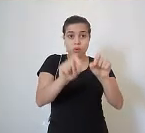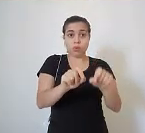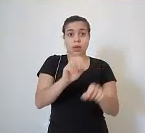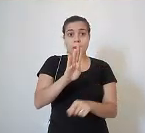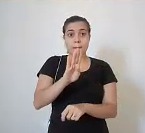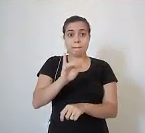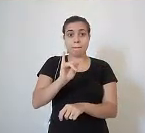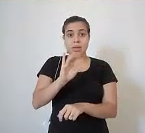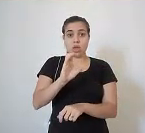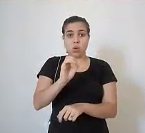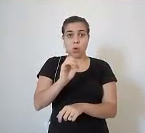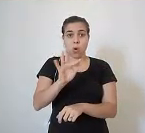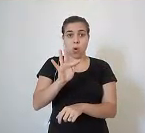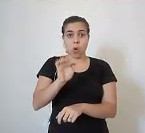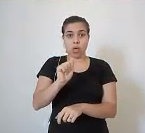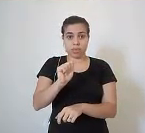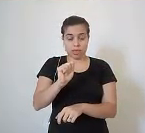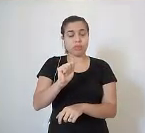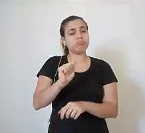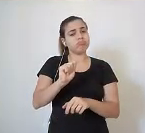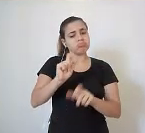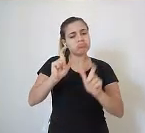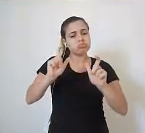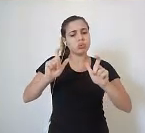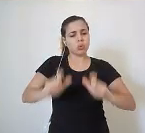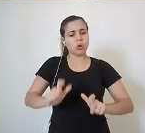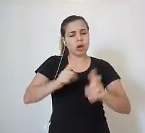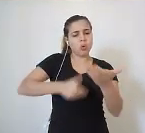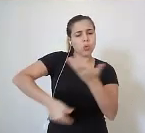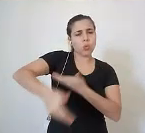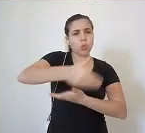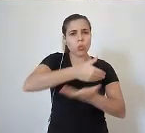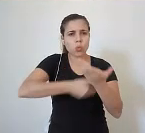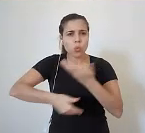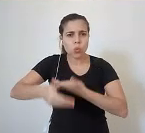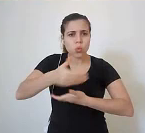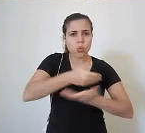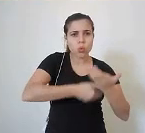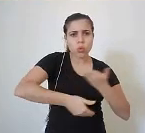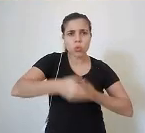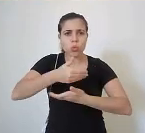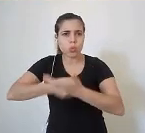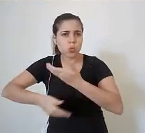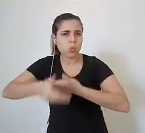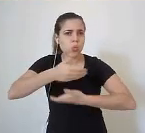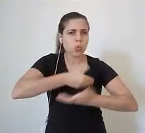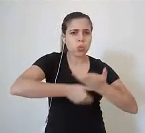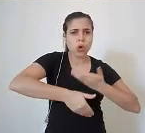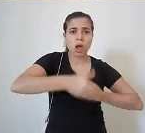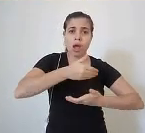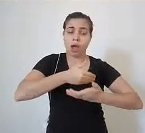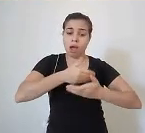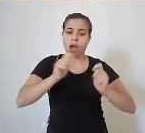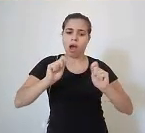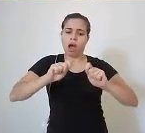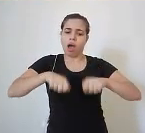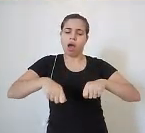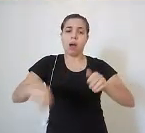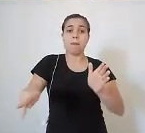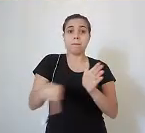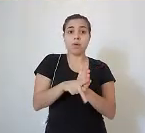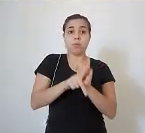de biocenose ou biota, num local interagindo com